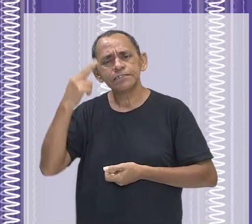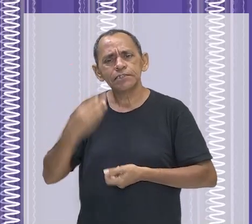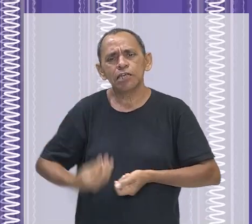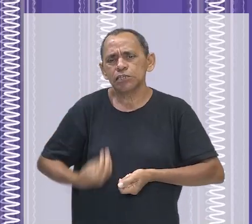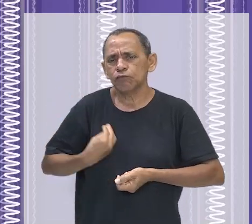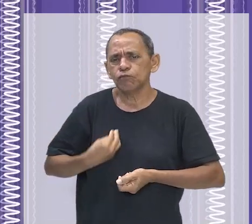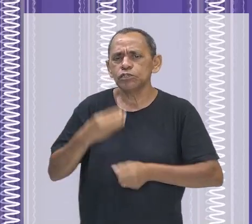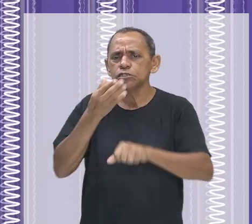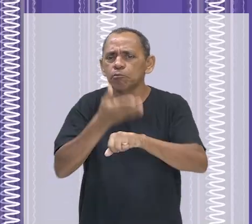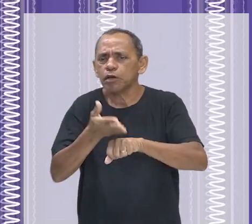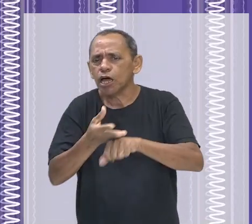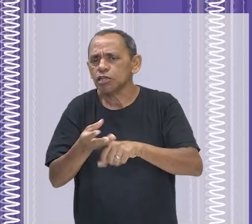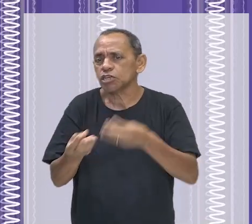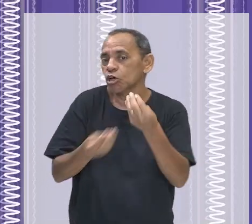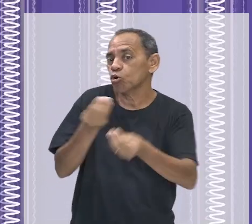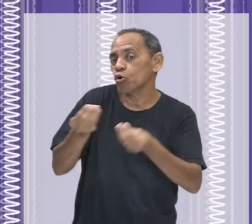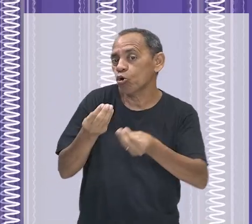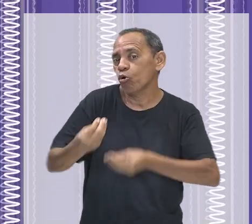de vida.